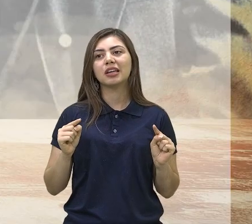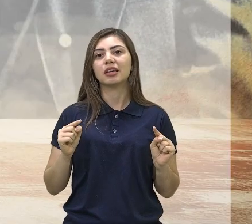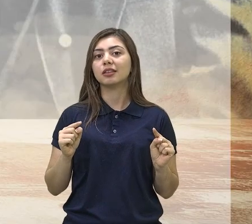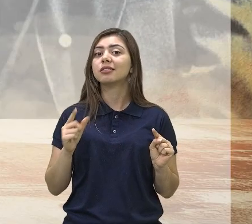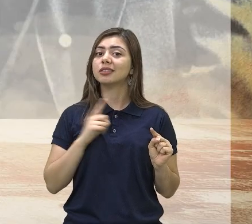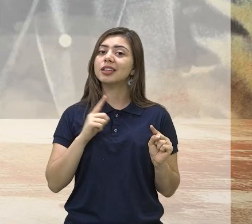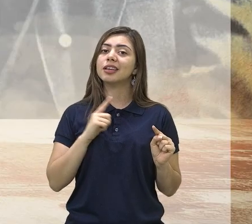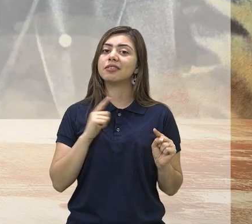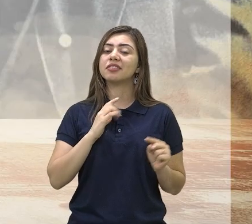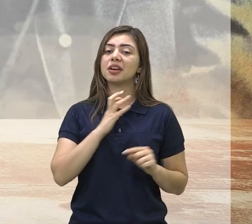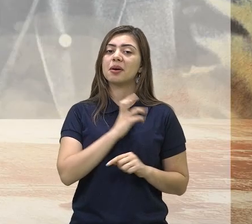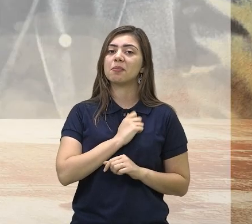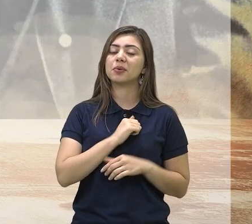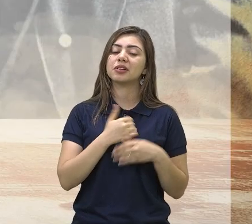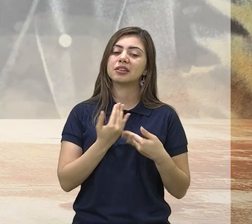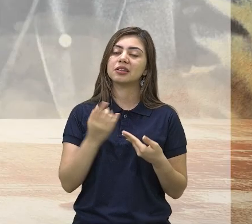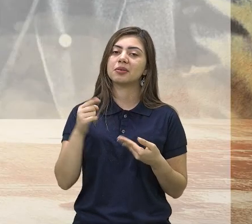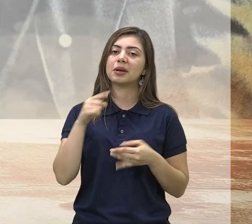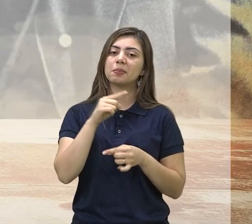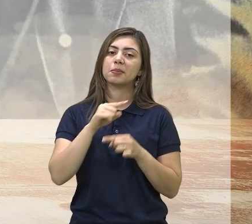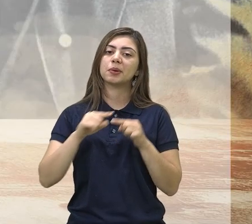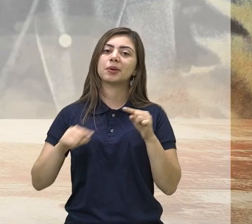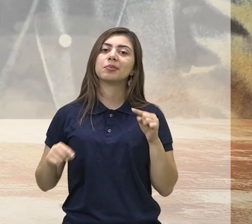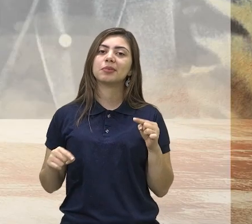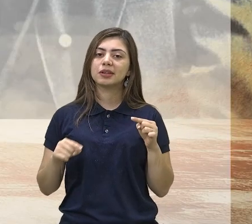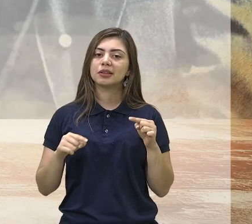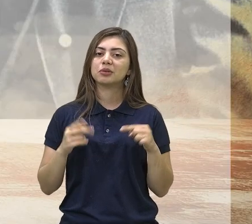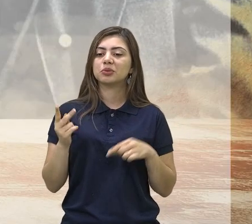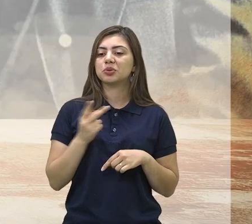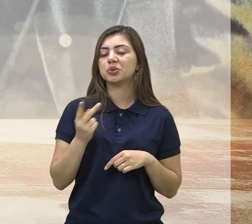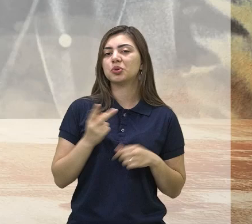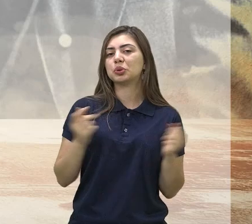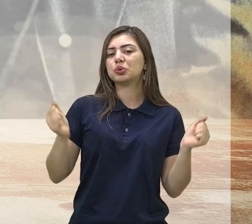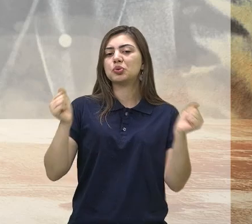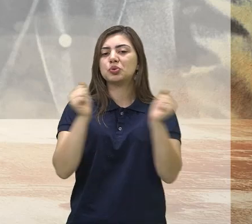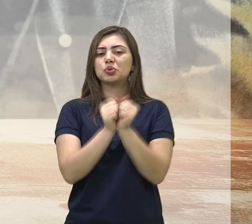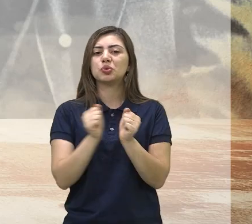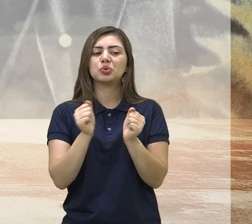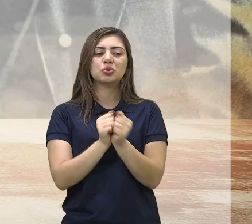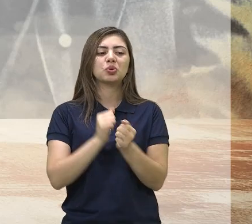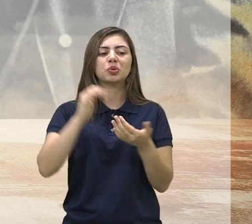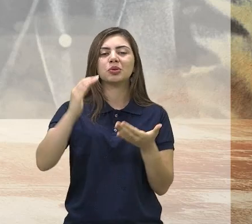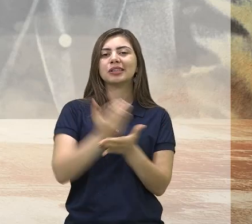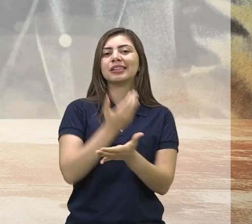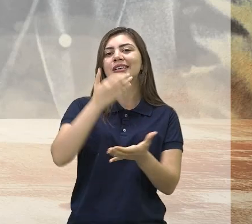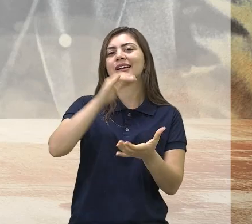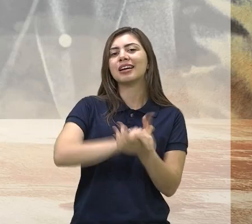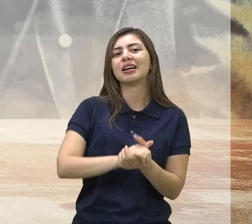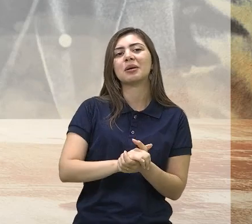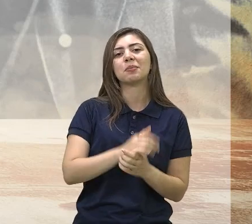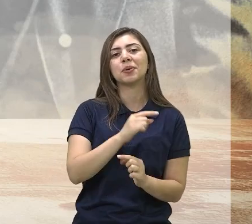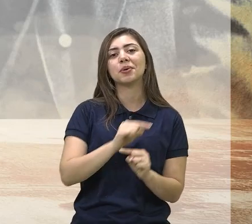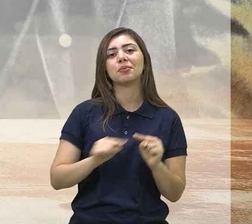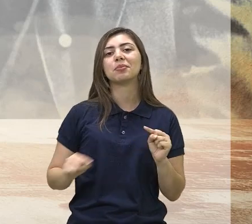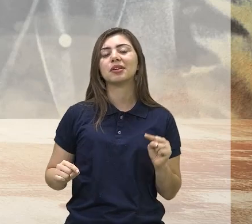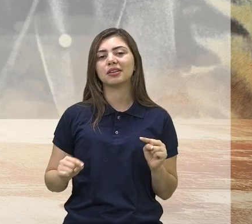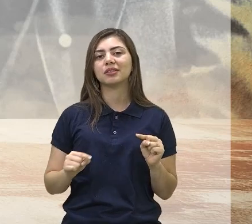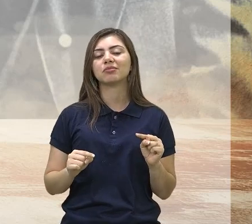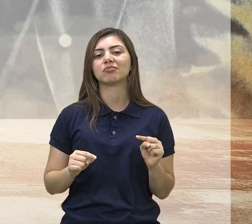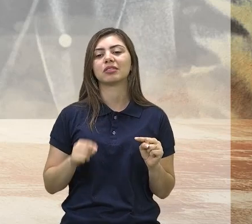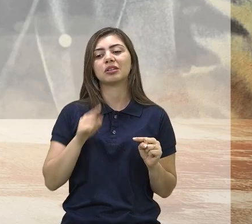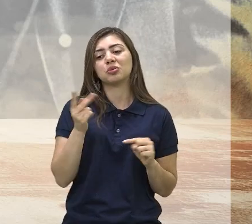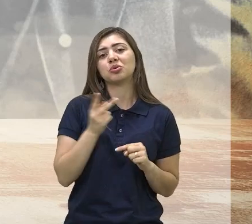aconteceu. Então, eles são proibidos de viver esse amor, de se casar. Então, tem toda uma idealização ali do que